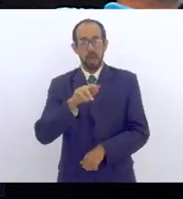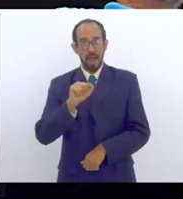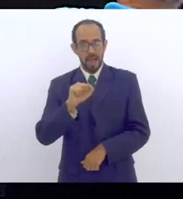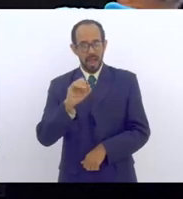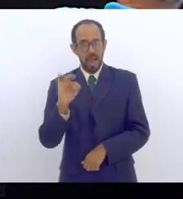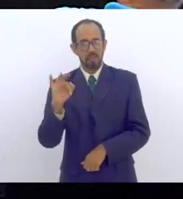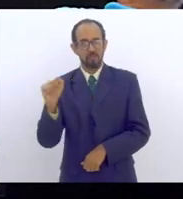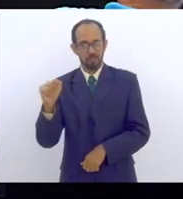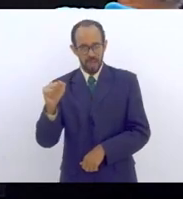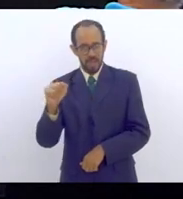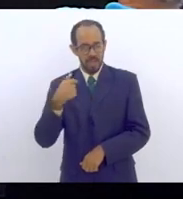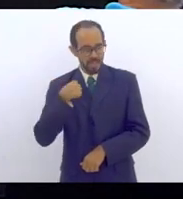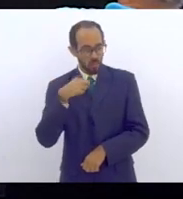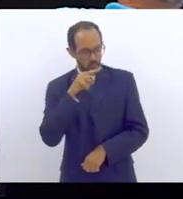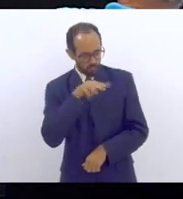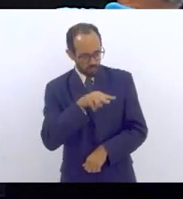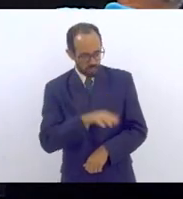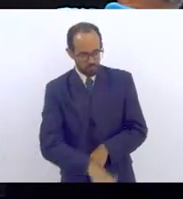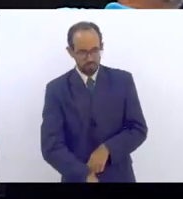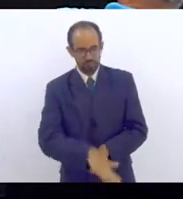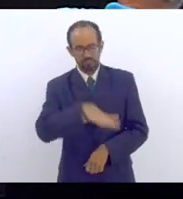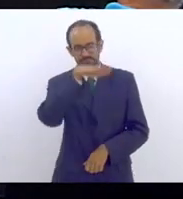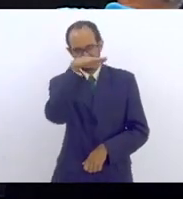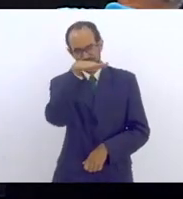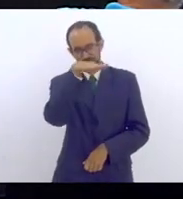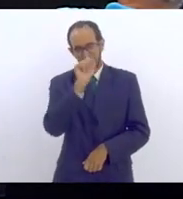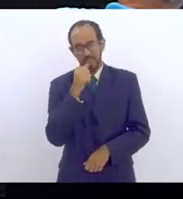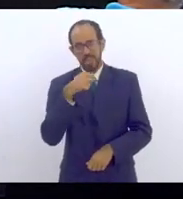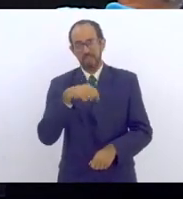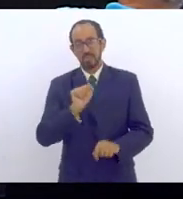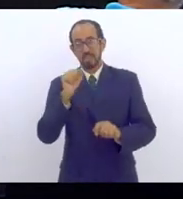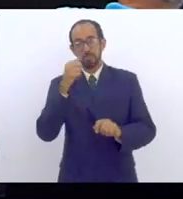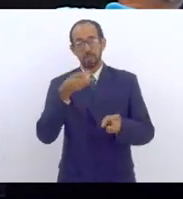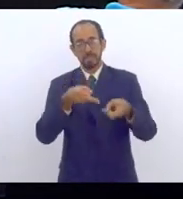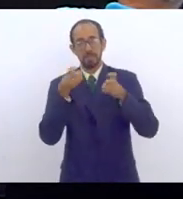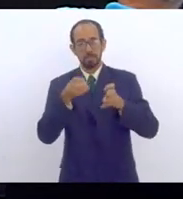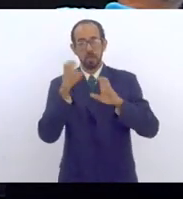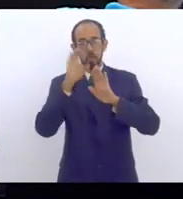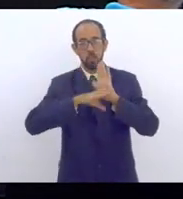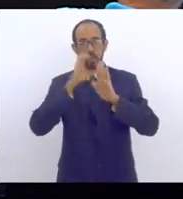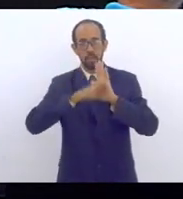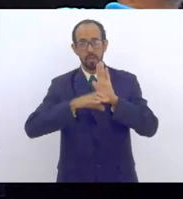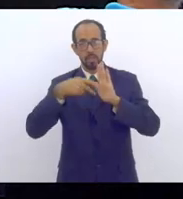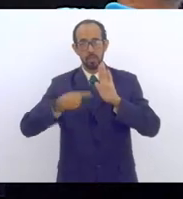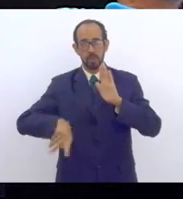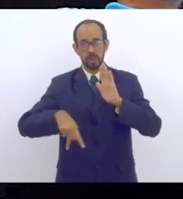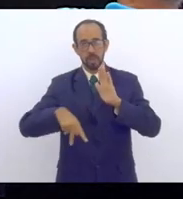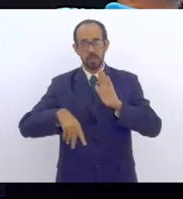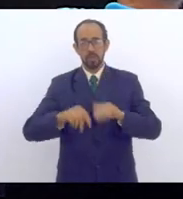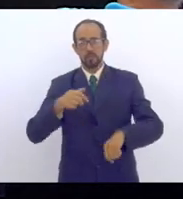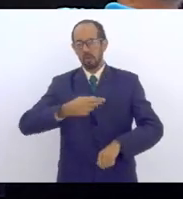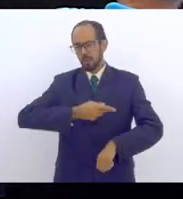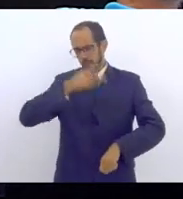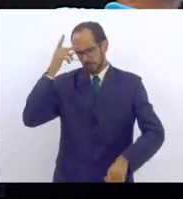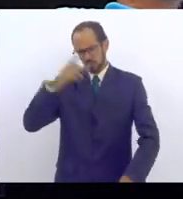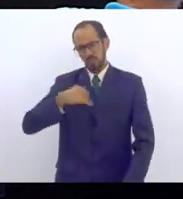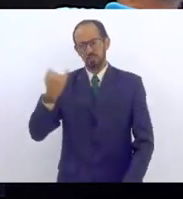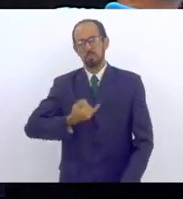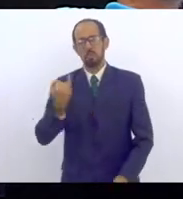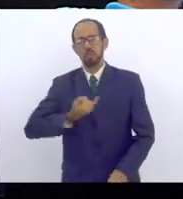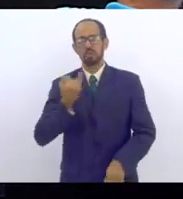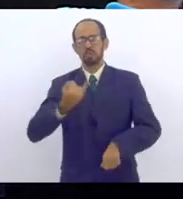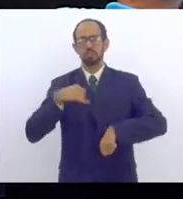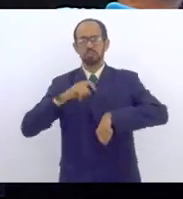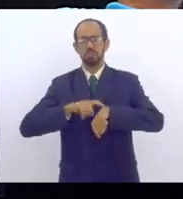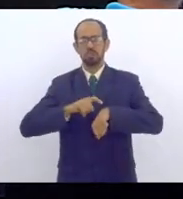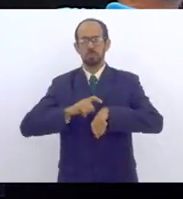eu vi criança e você vê o currículo dele Rafael foi muito importante para nós no momento